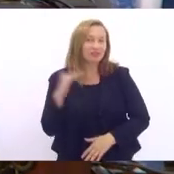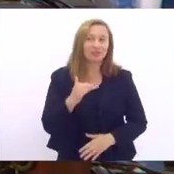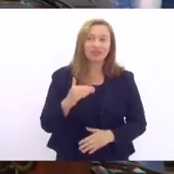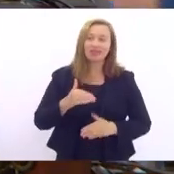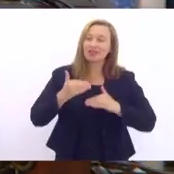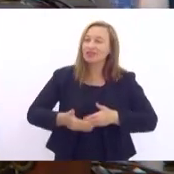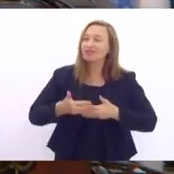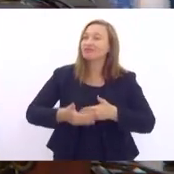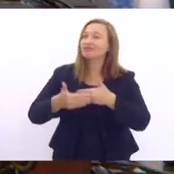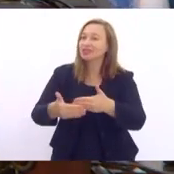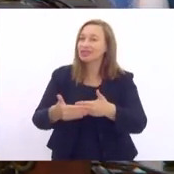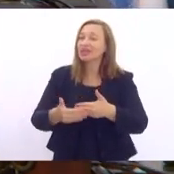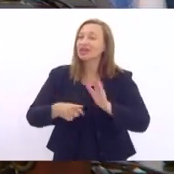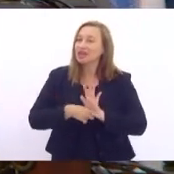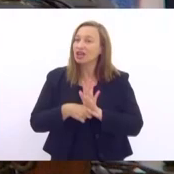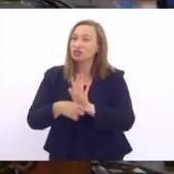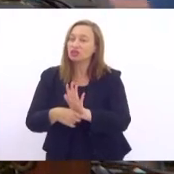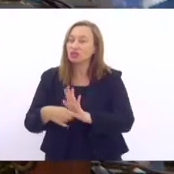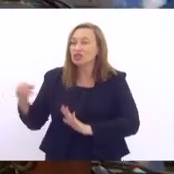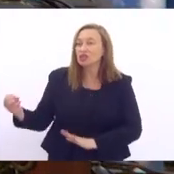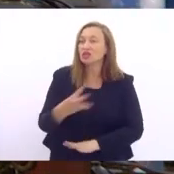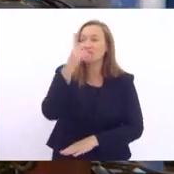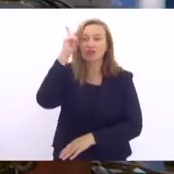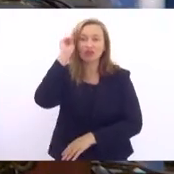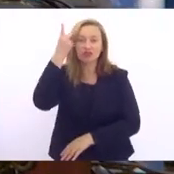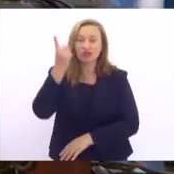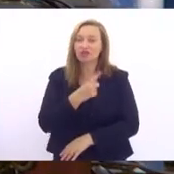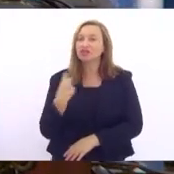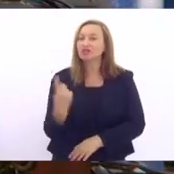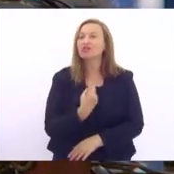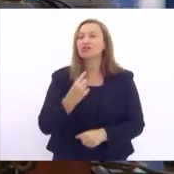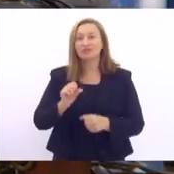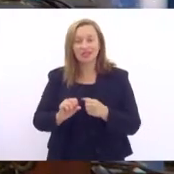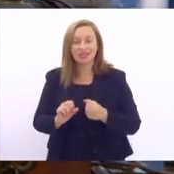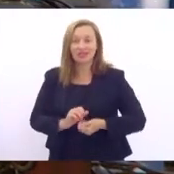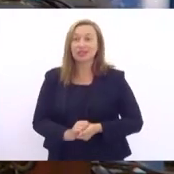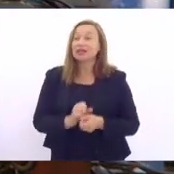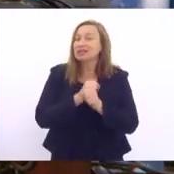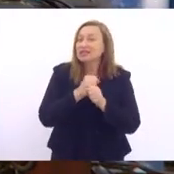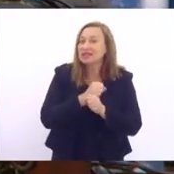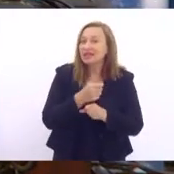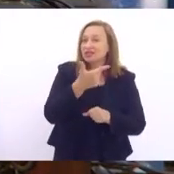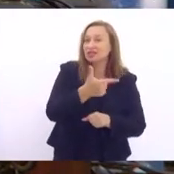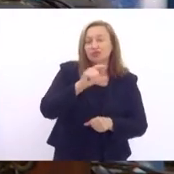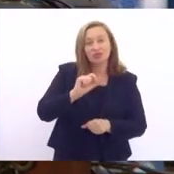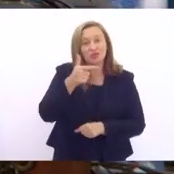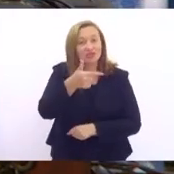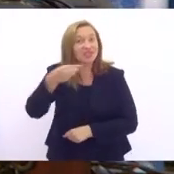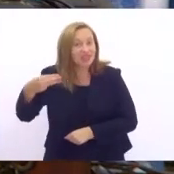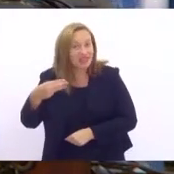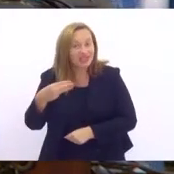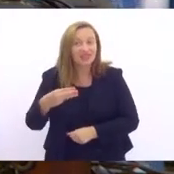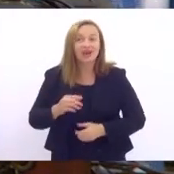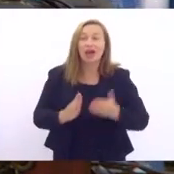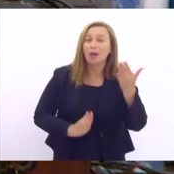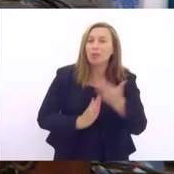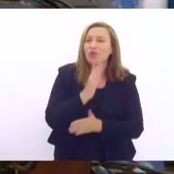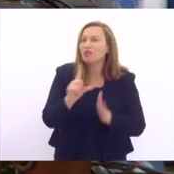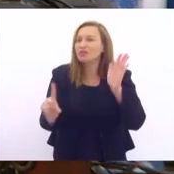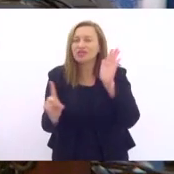nova história que estamos fazendo. Neste ano de 2023, aprovamos leis em apoio aos quais mais